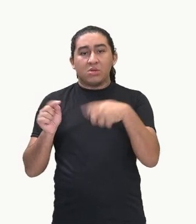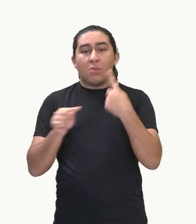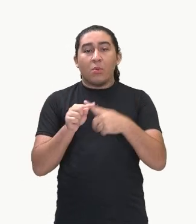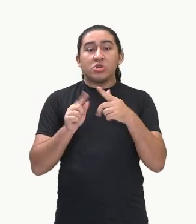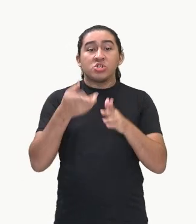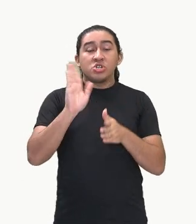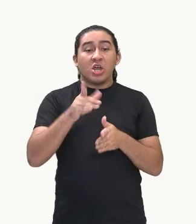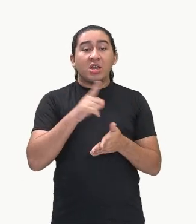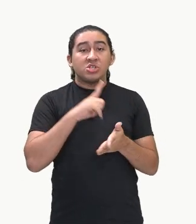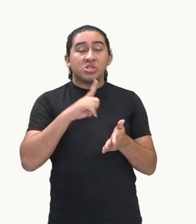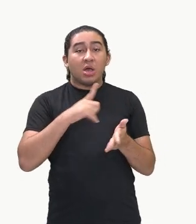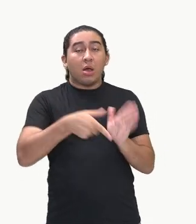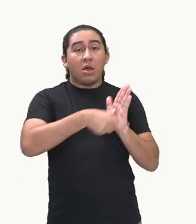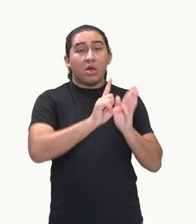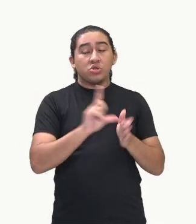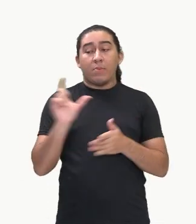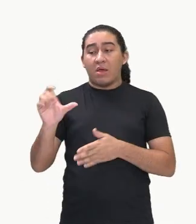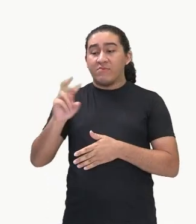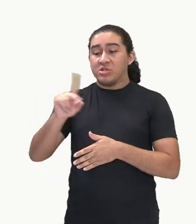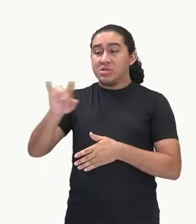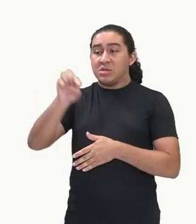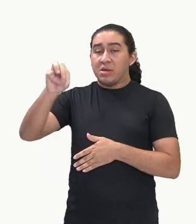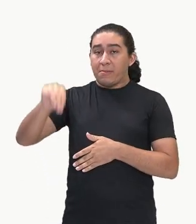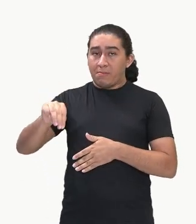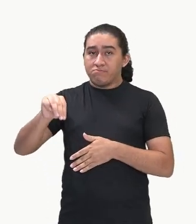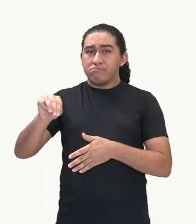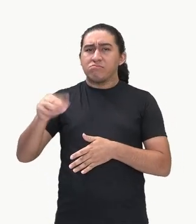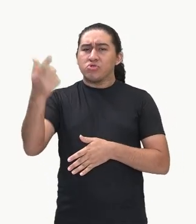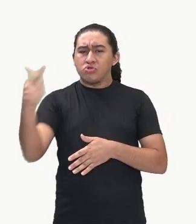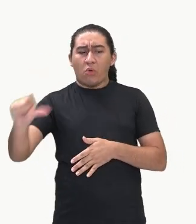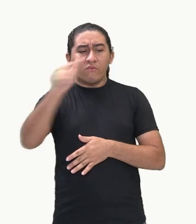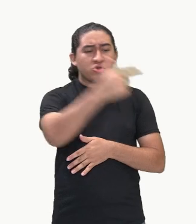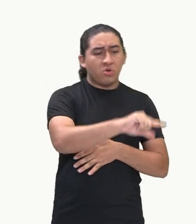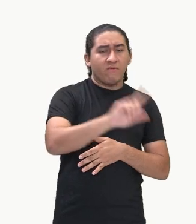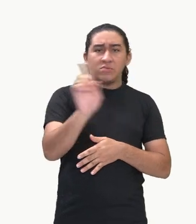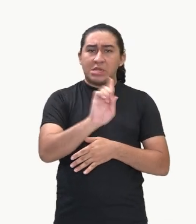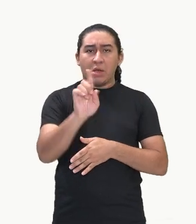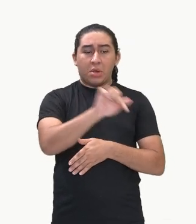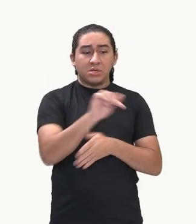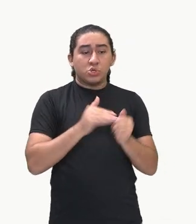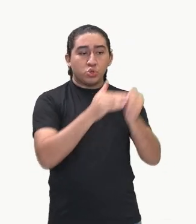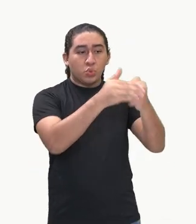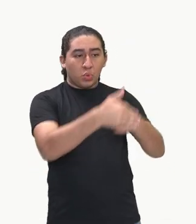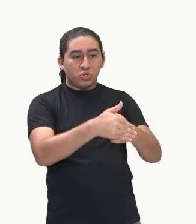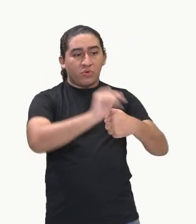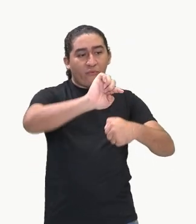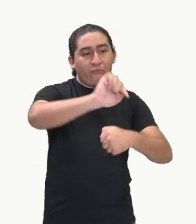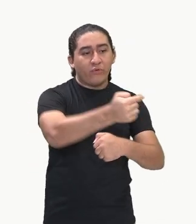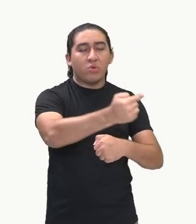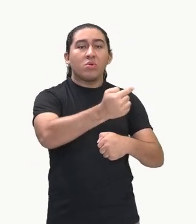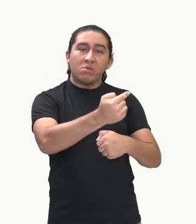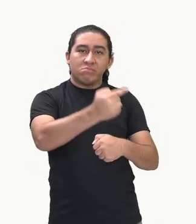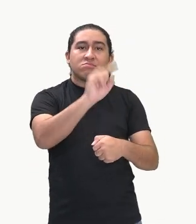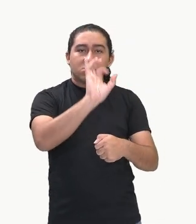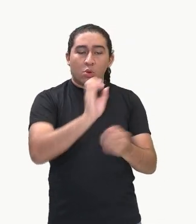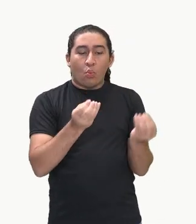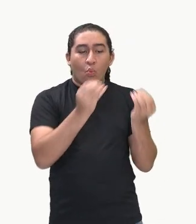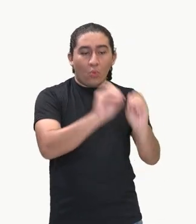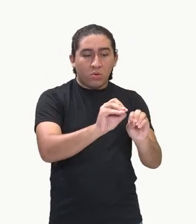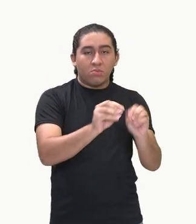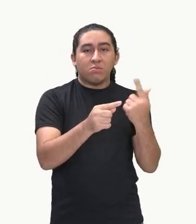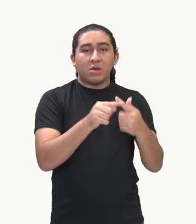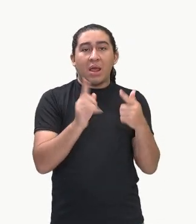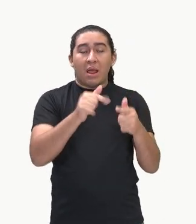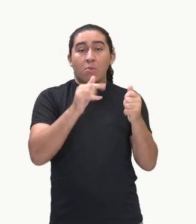ele está marcado com a vírgula, porque ele aqui indica uma elipse. A elipse é uma omissão,